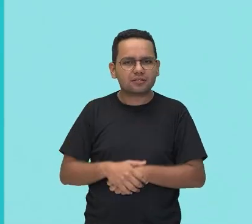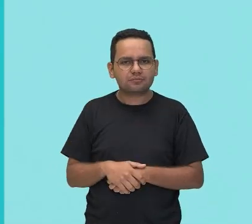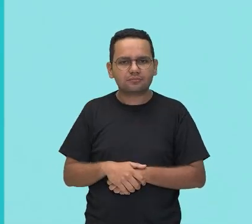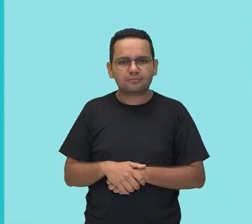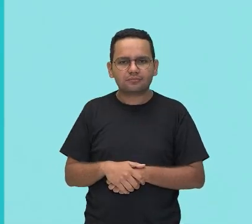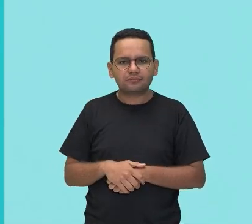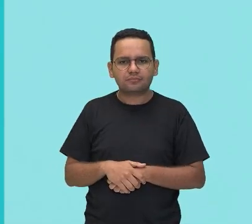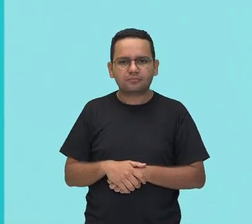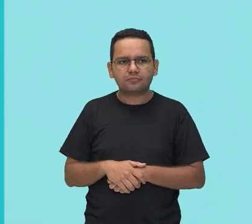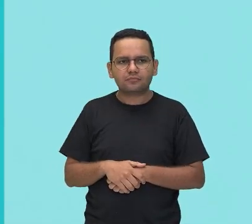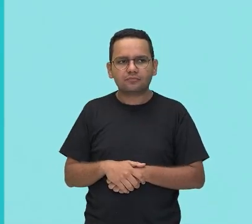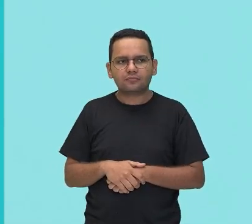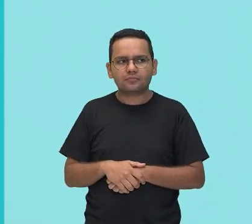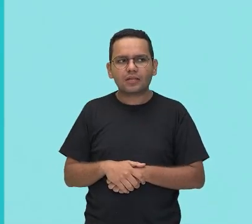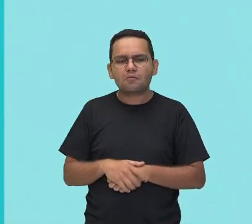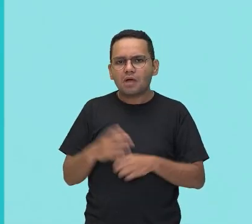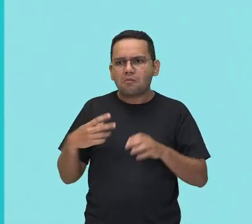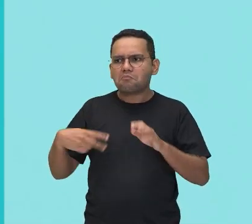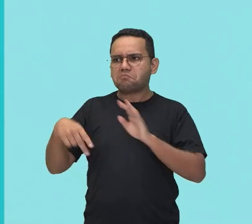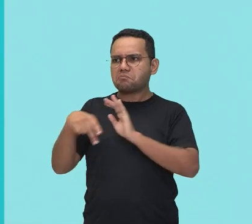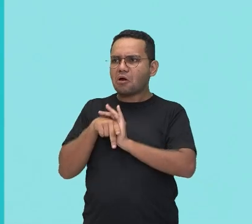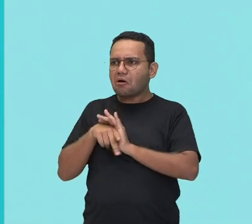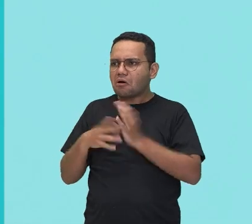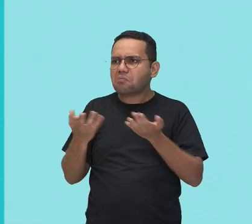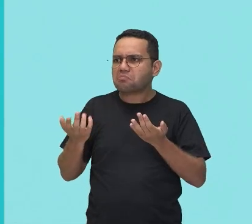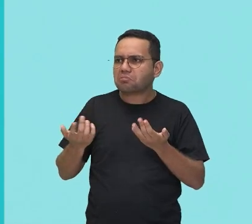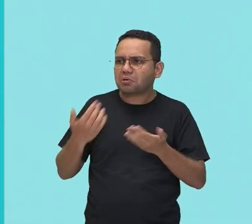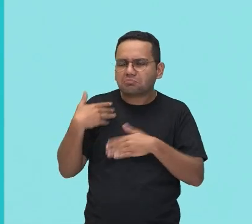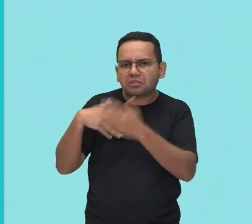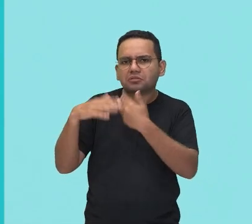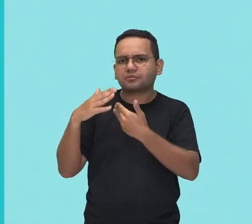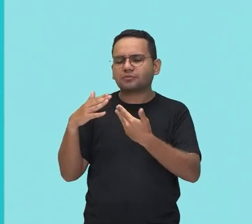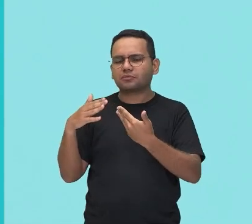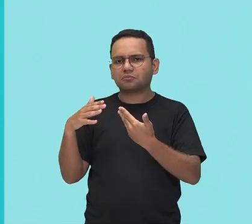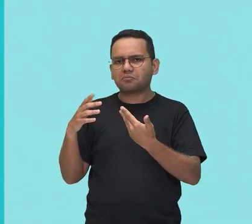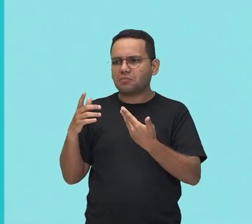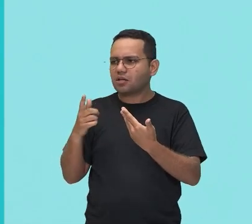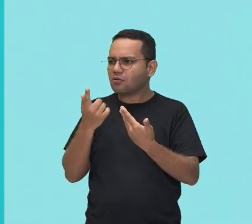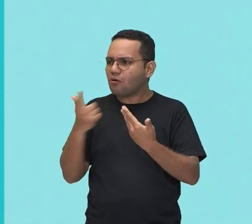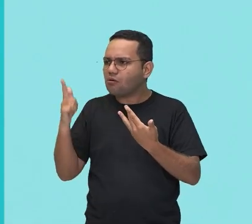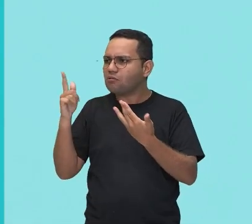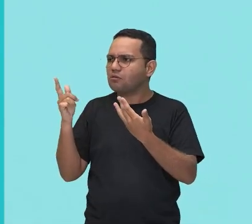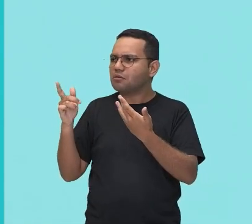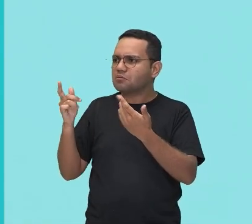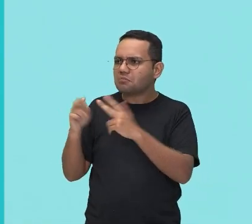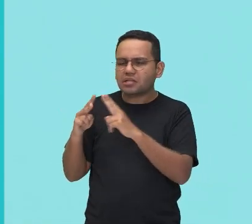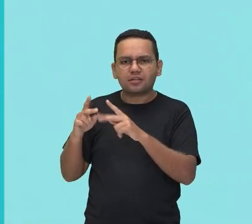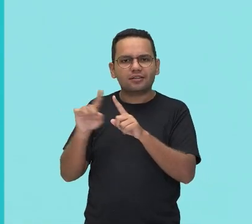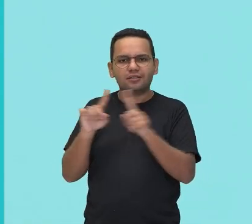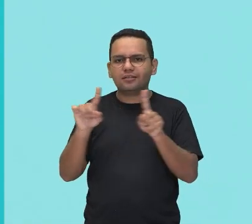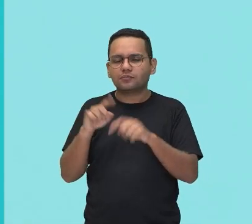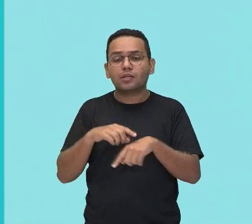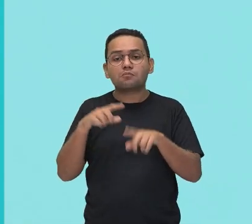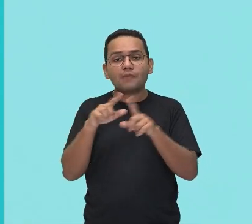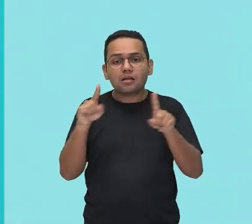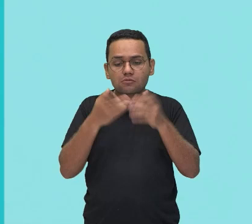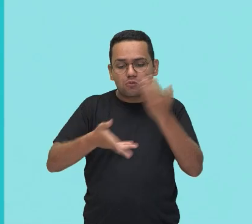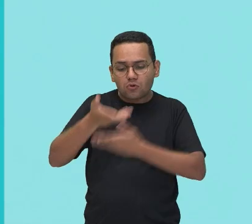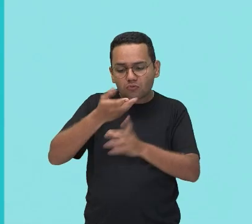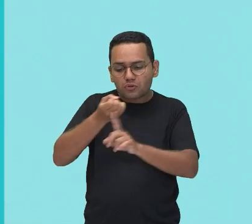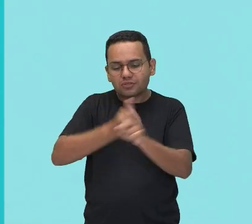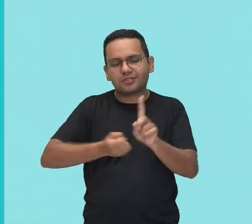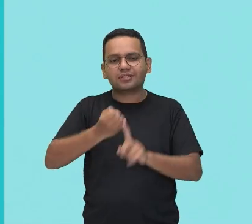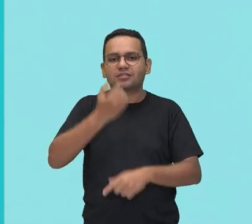prol de benefício próprio, né? Então, tudo isso faz com que o convívio social ele fique